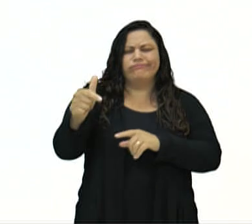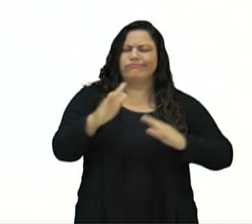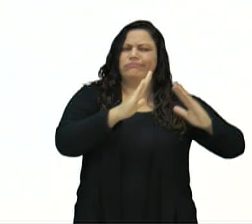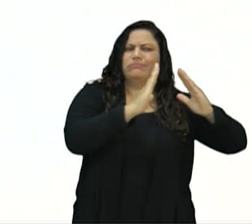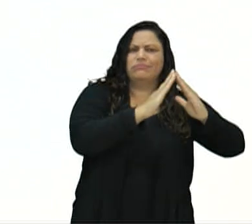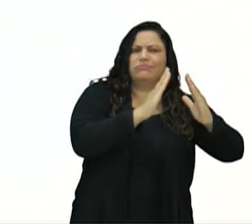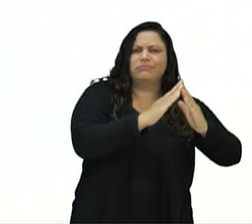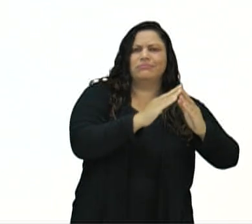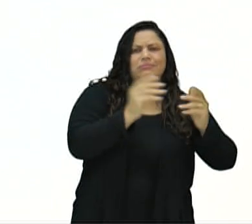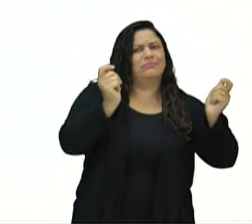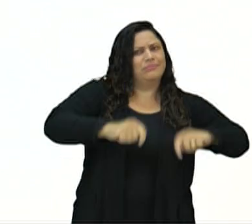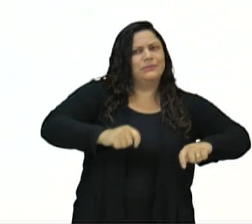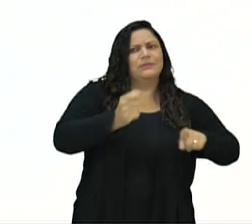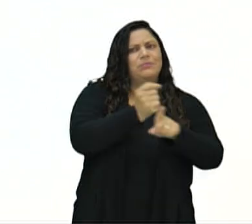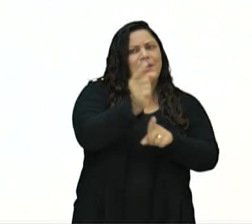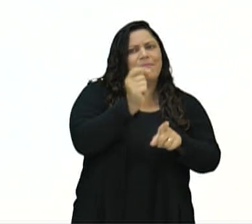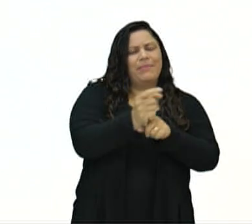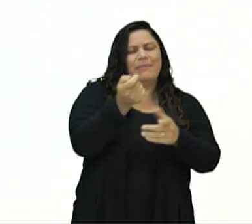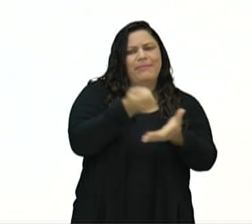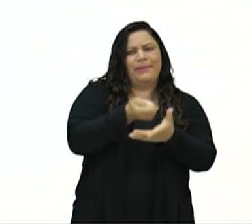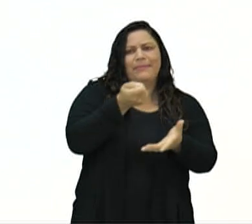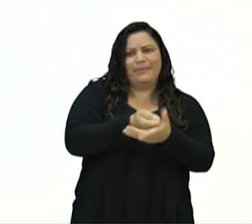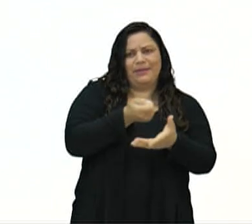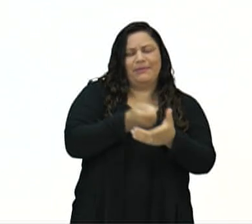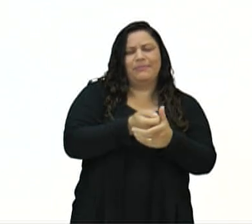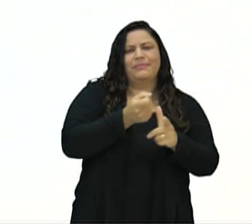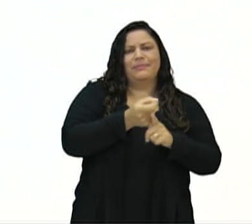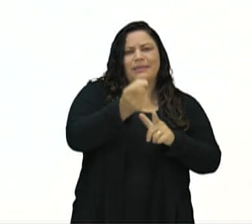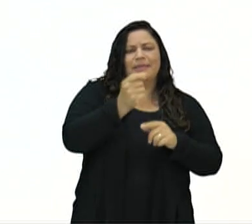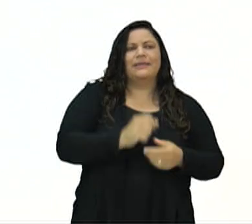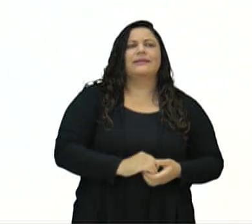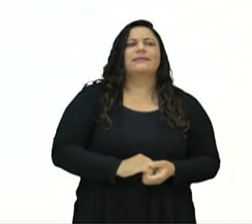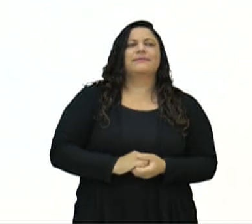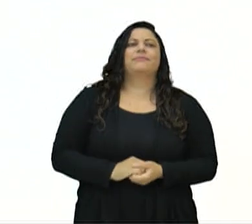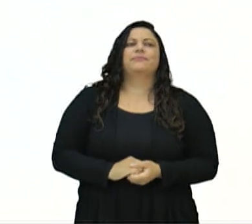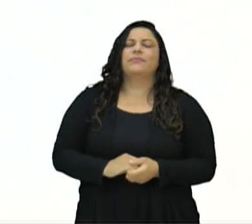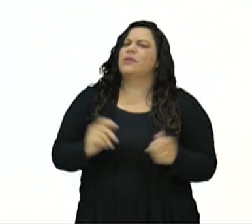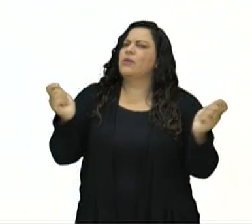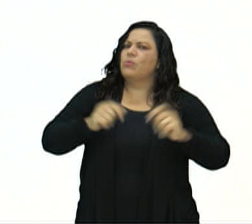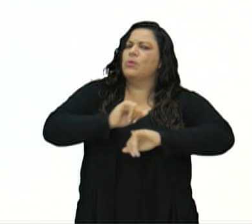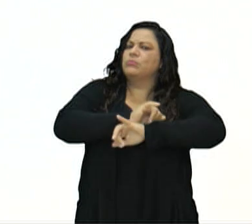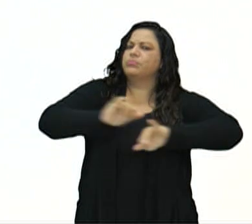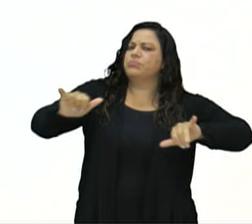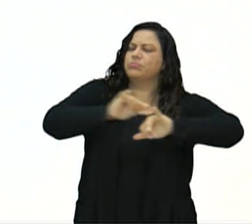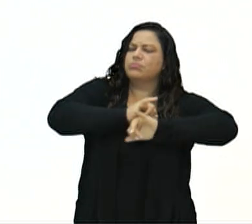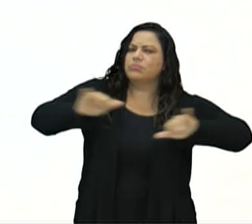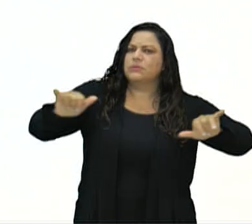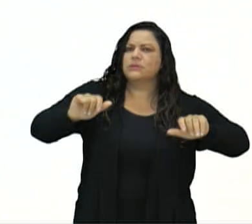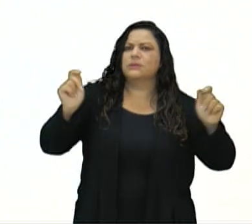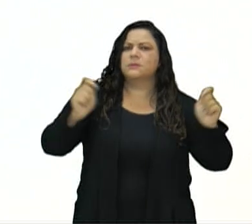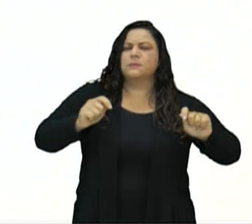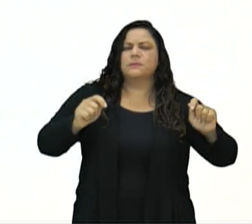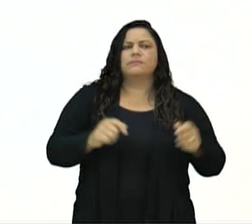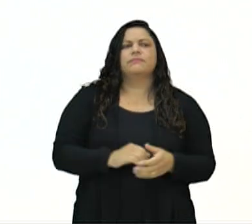site onde você pode publicar seus anúncios. Ó, pisos alquiler. publica lo que vendes, ofreces o